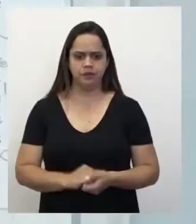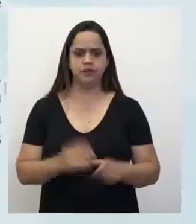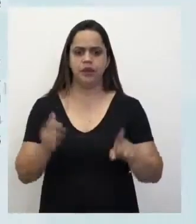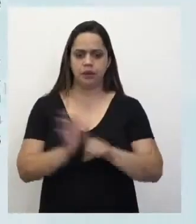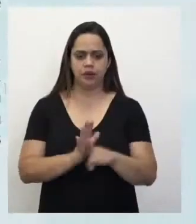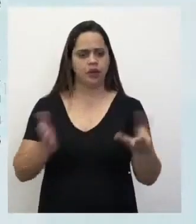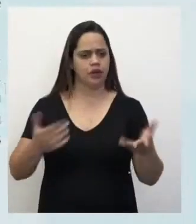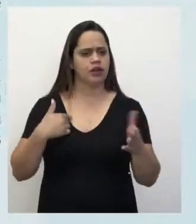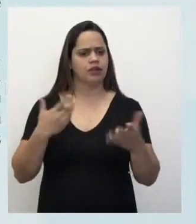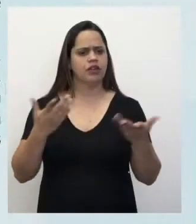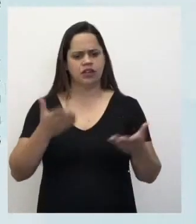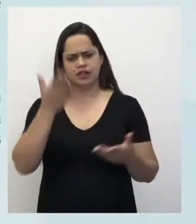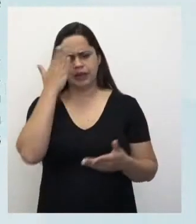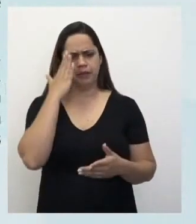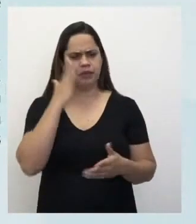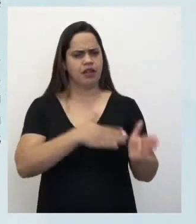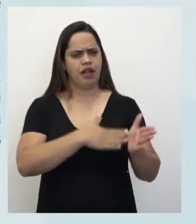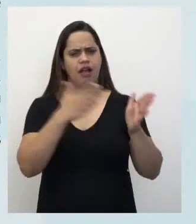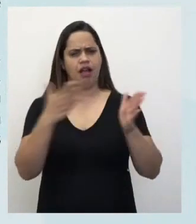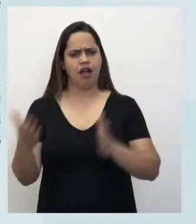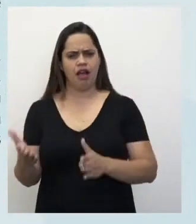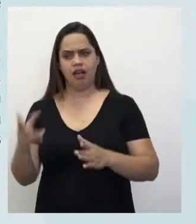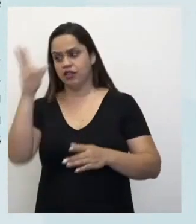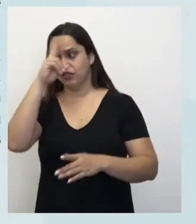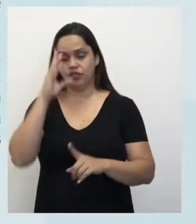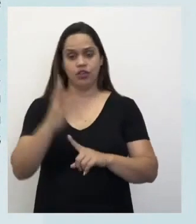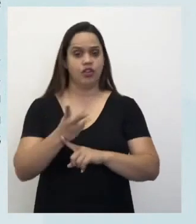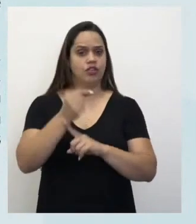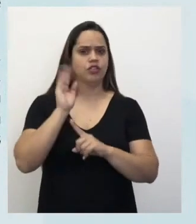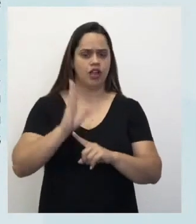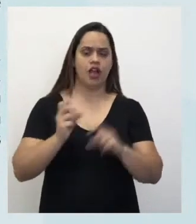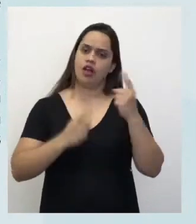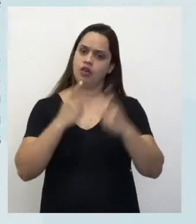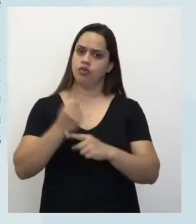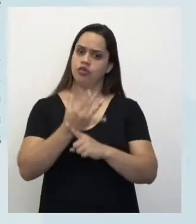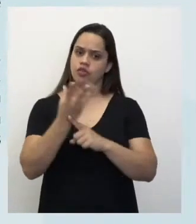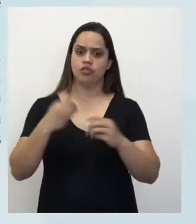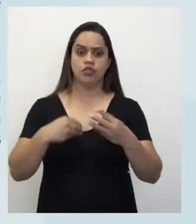sabiam que ao longo da história da arte, alguns artistas plásticos retrataram